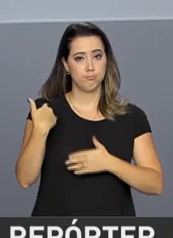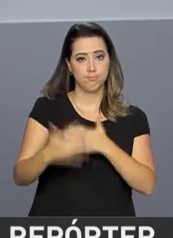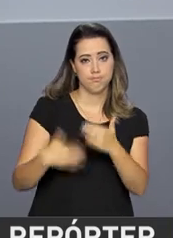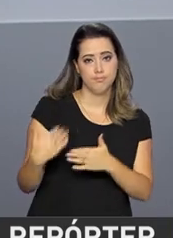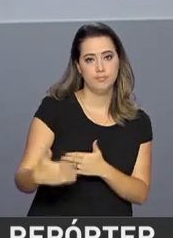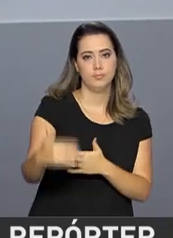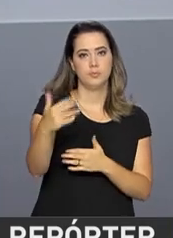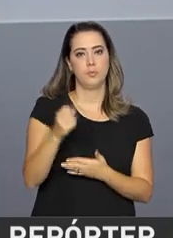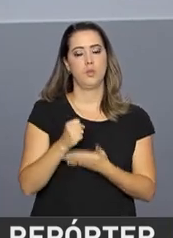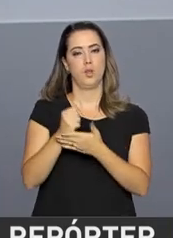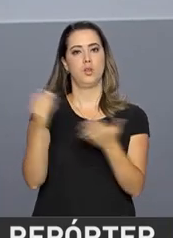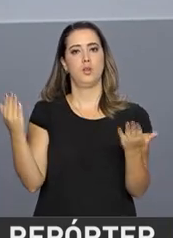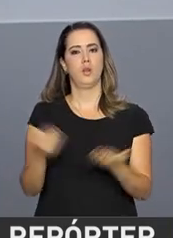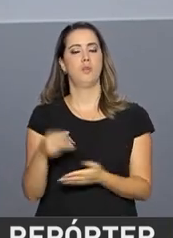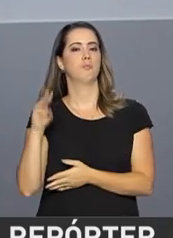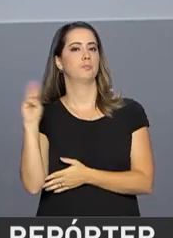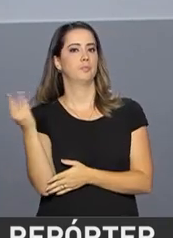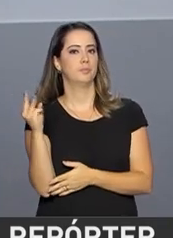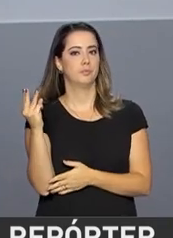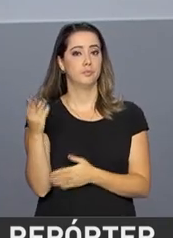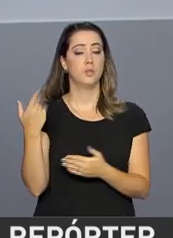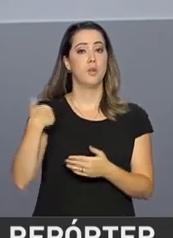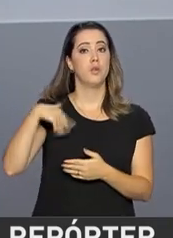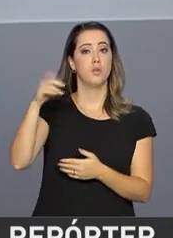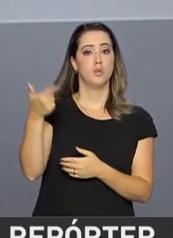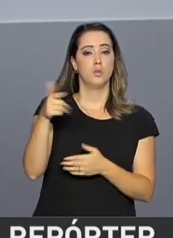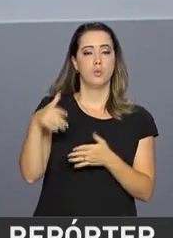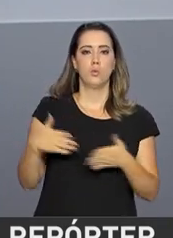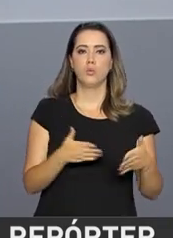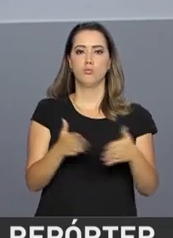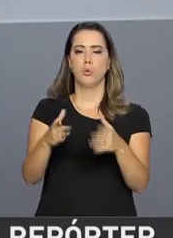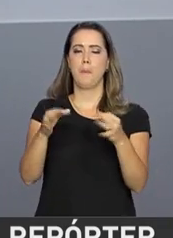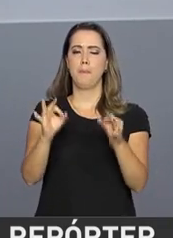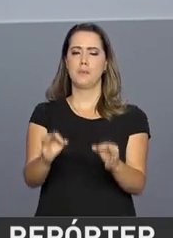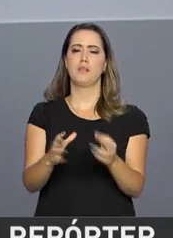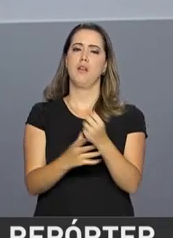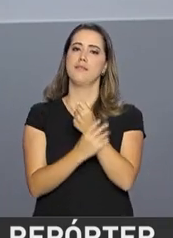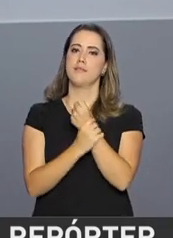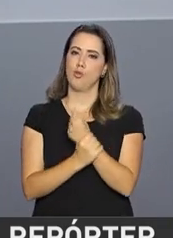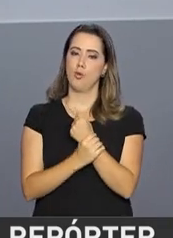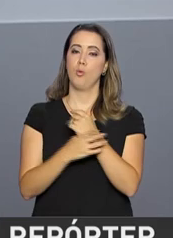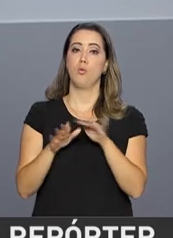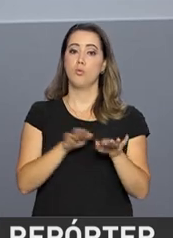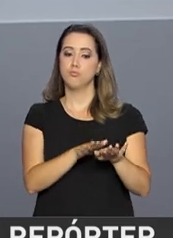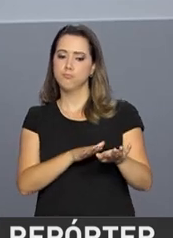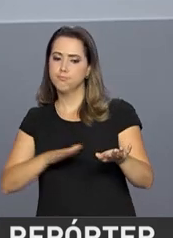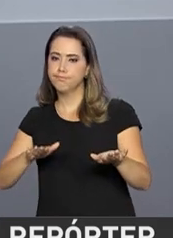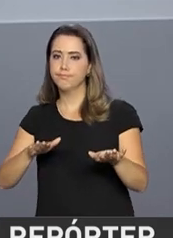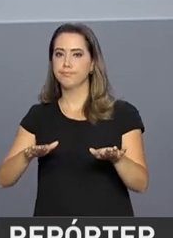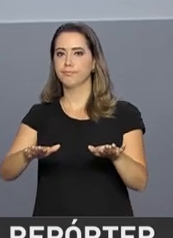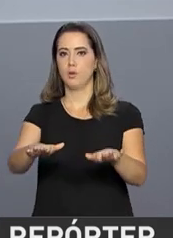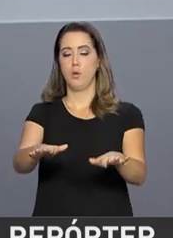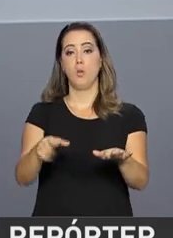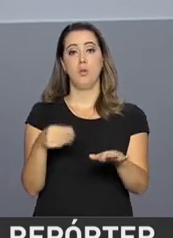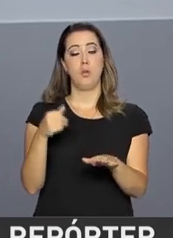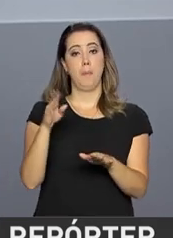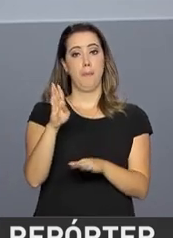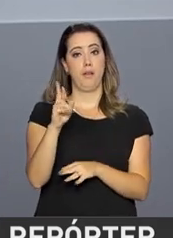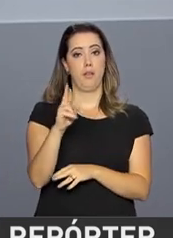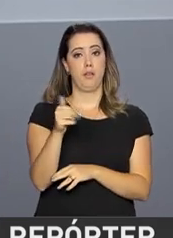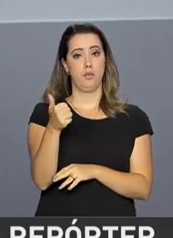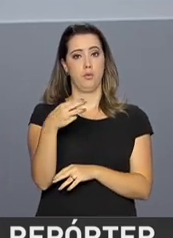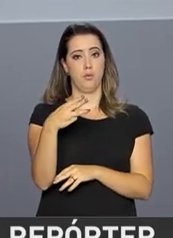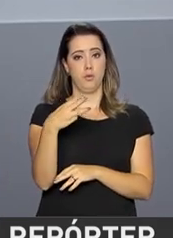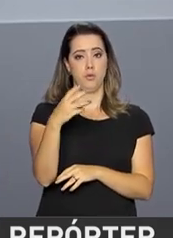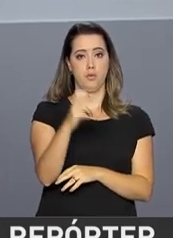é Avançar foi entregue hoje no Maranhão. Além de tornar a rodovia mais segura, a duplicação da BR-135 vai